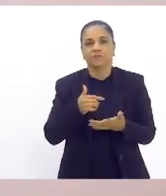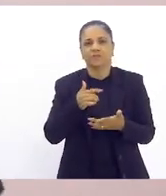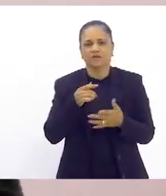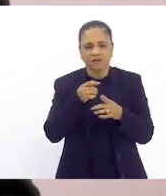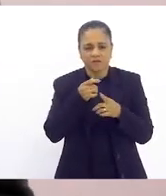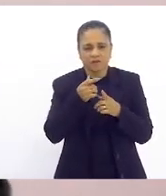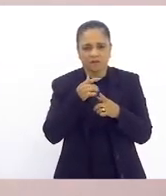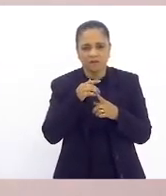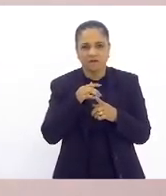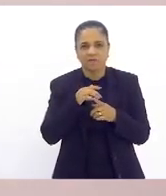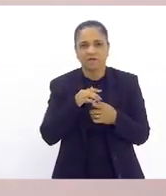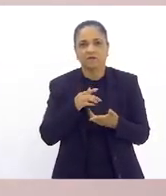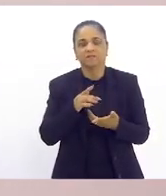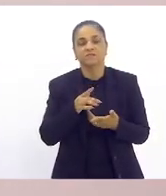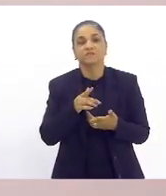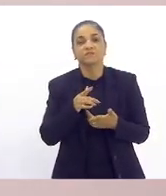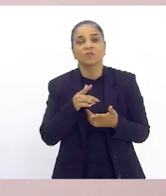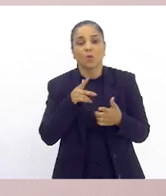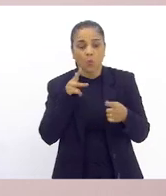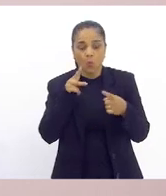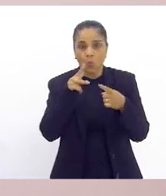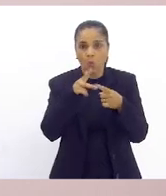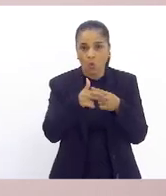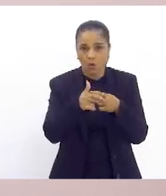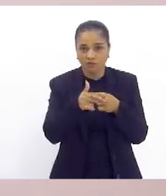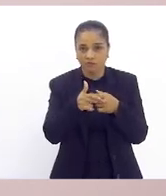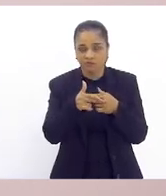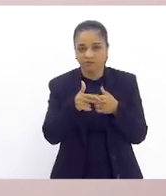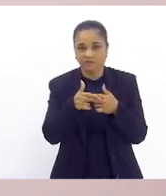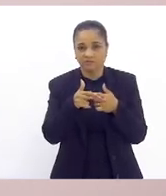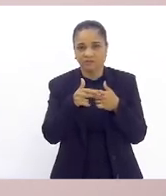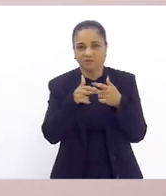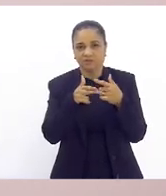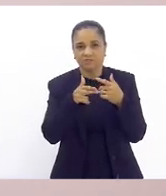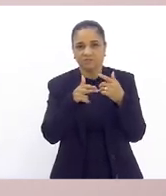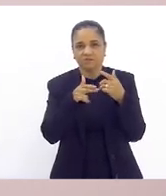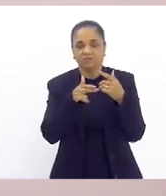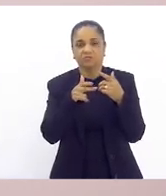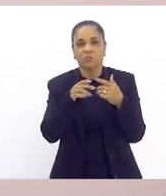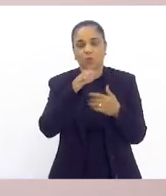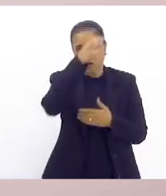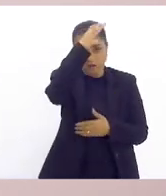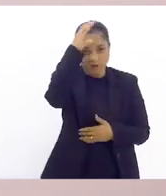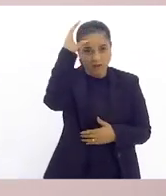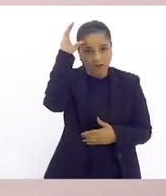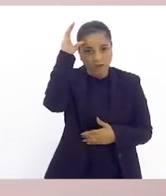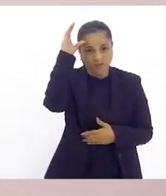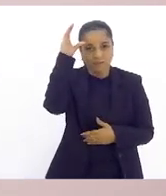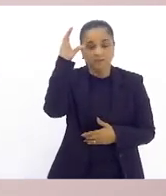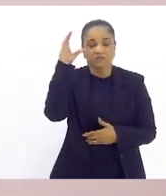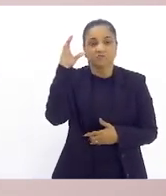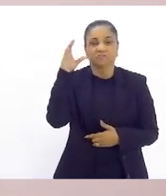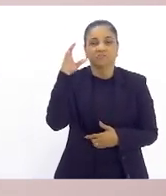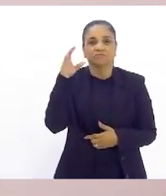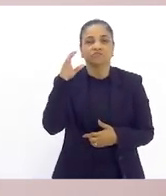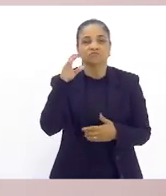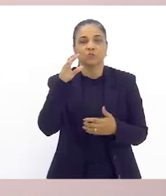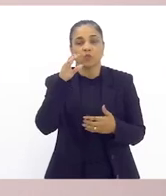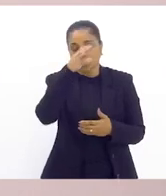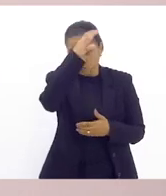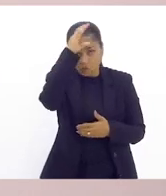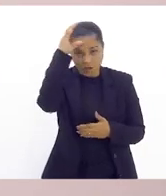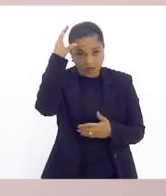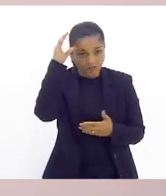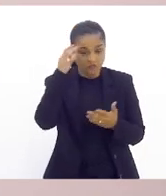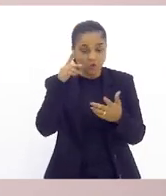alô o corte ele o cliente ele normalmente ele ele deveria receber um